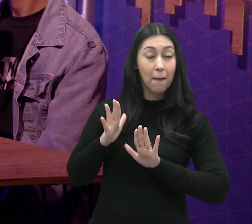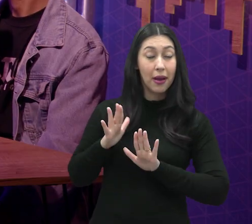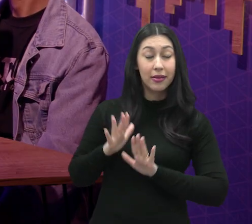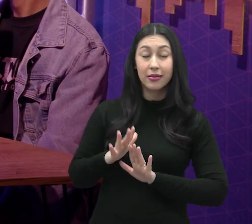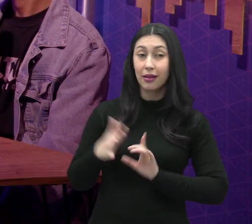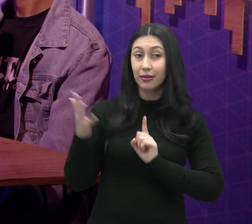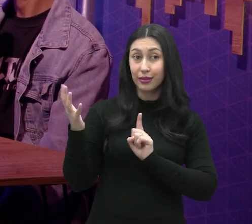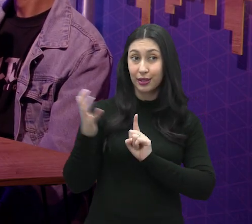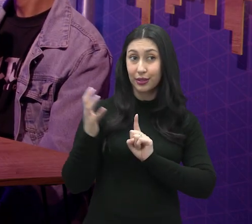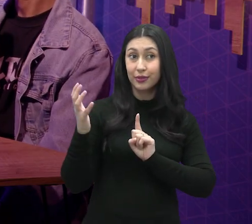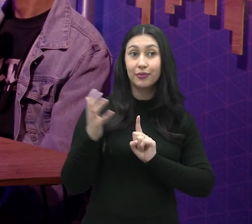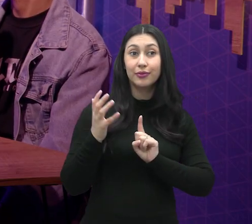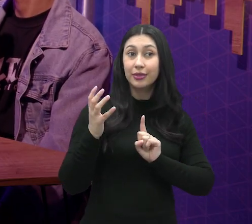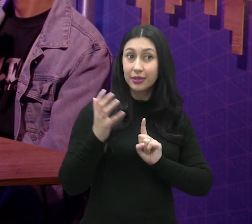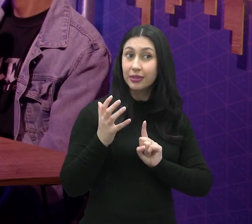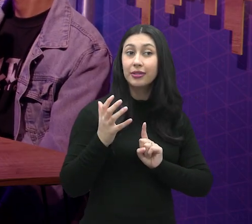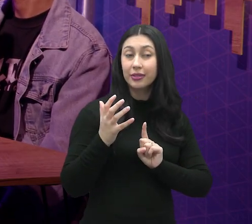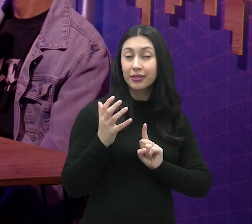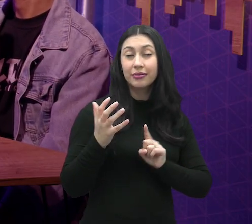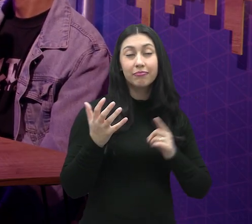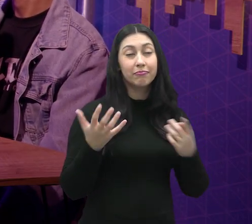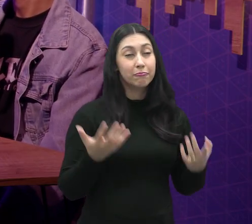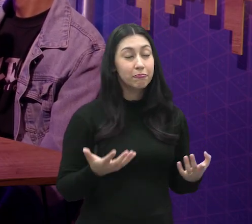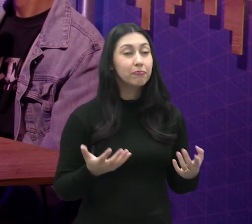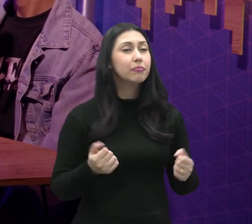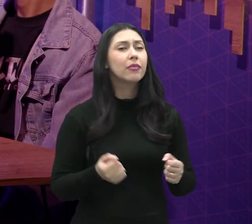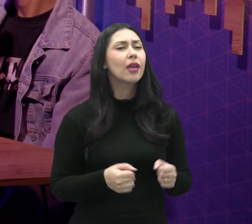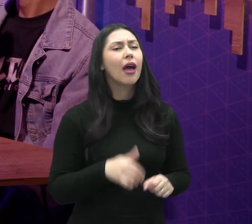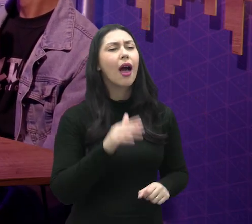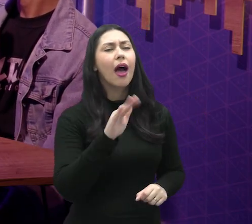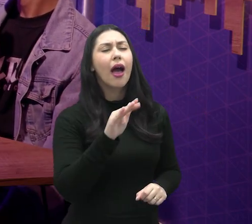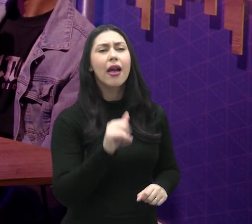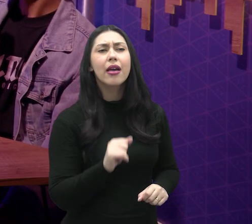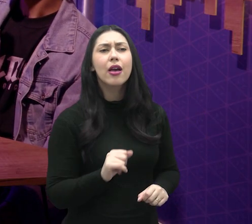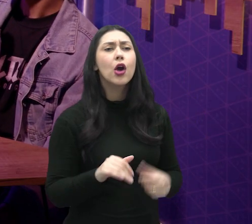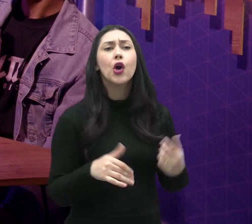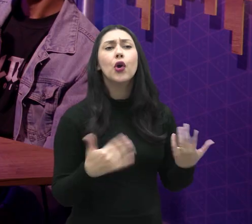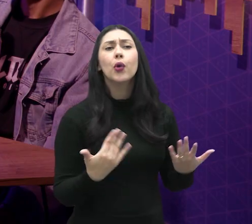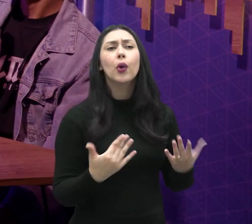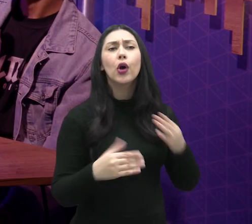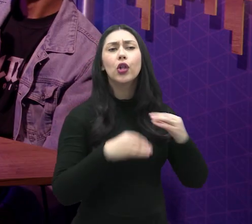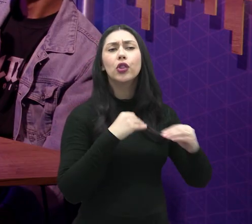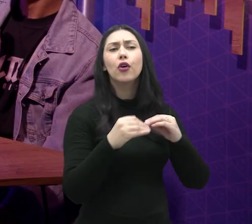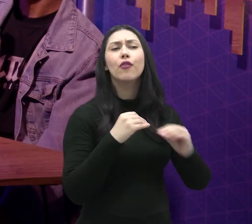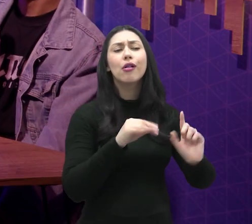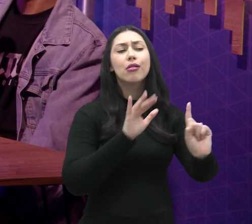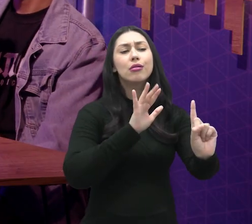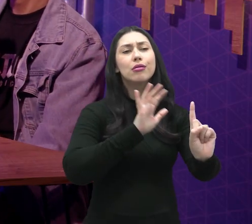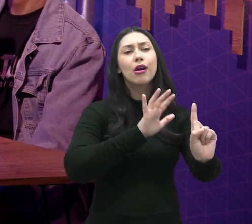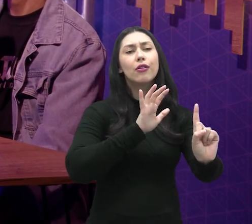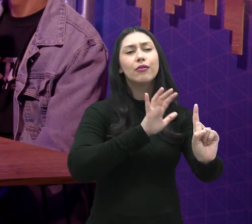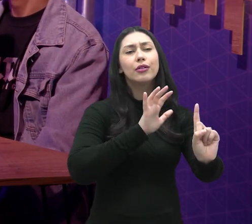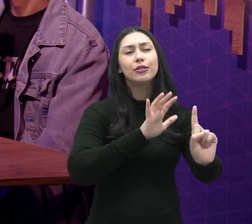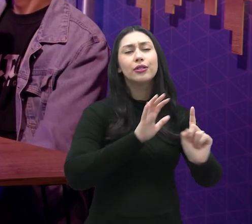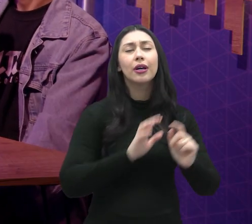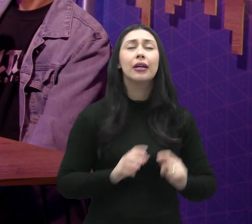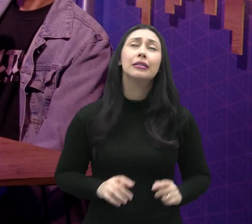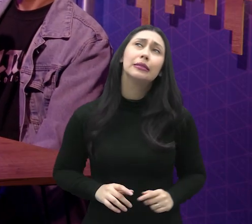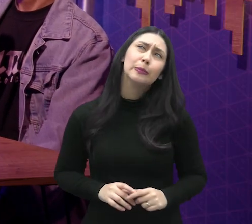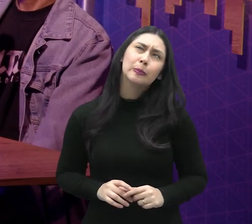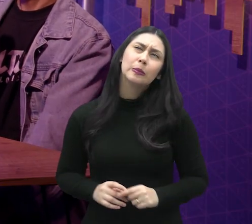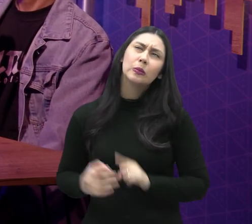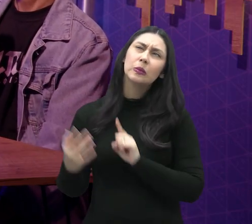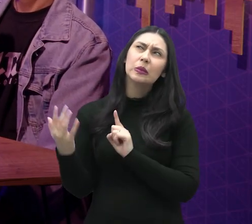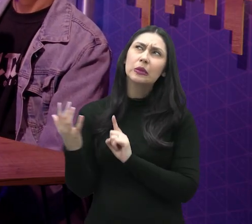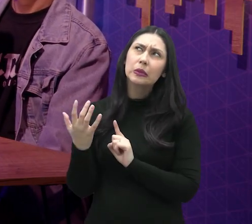acabam influenciando a gente de volta, sim, né? Vitor, teve alguma novela que acabou te influenciando? Você tem essa memória?